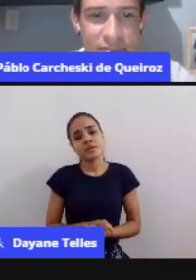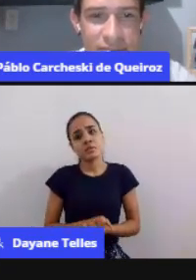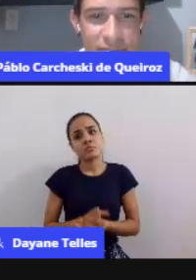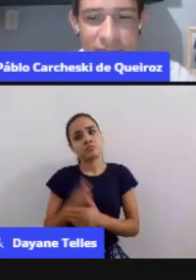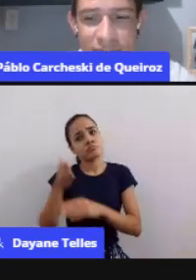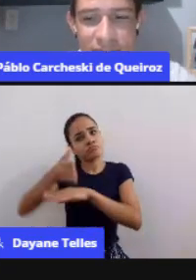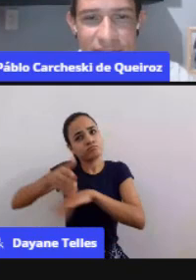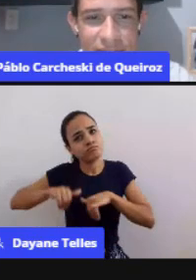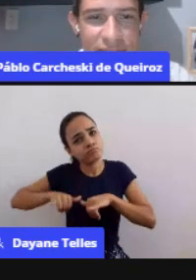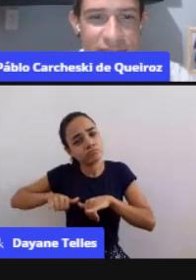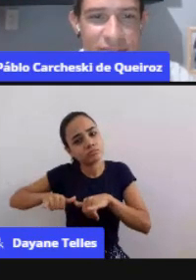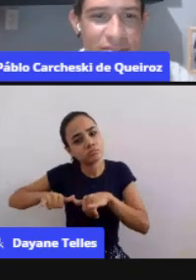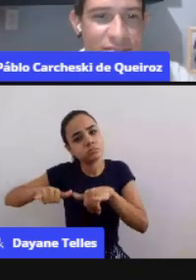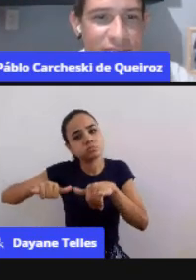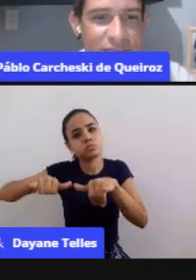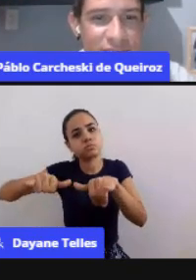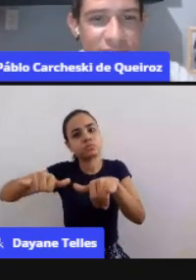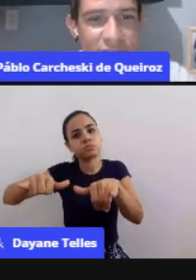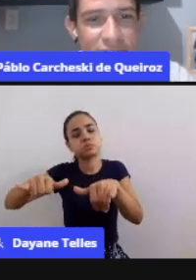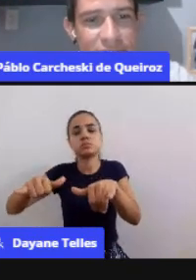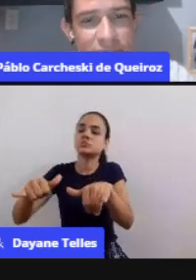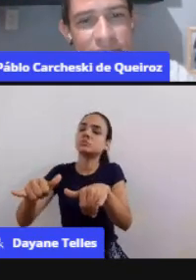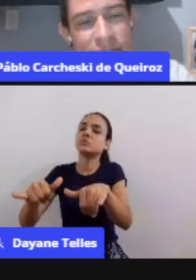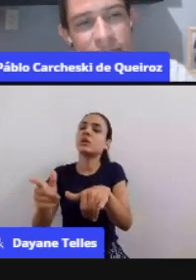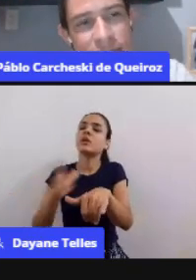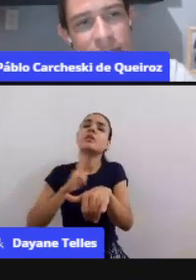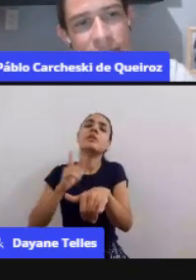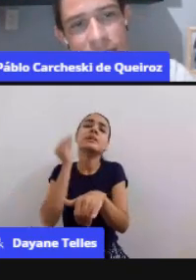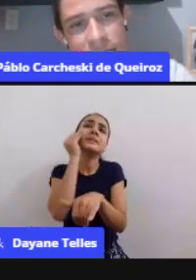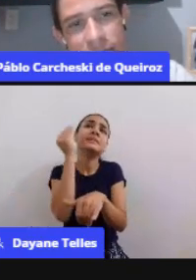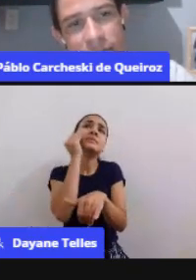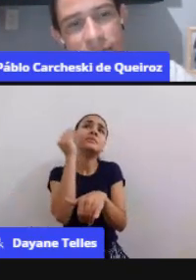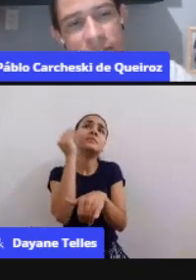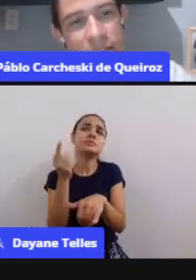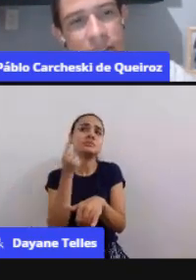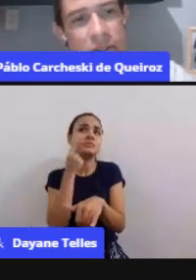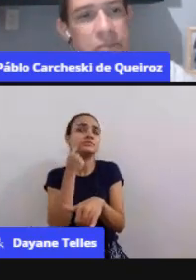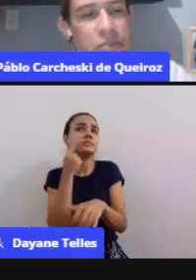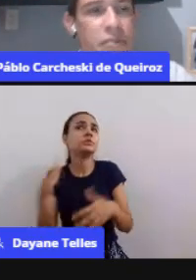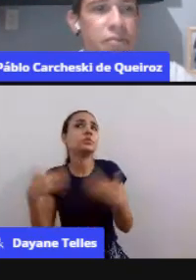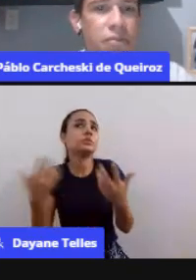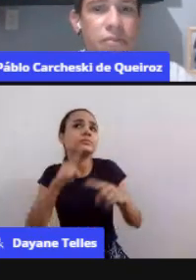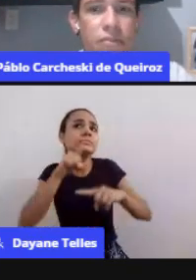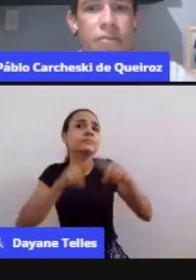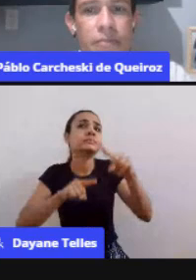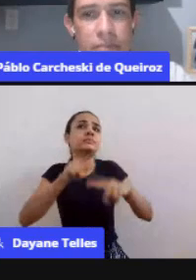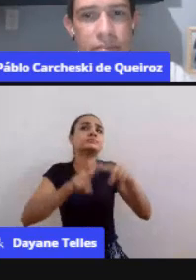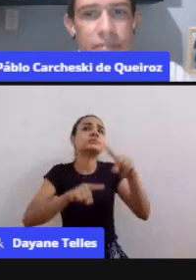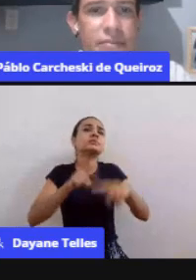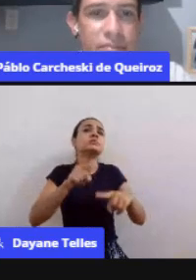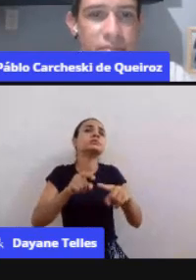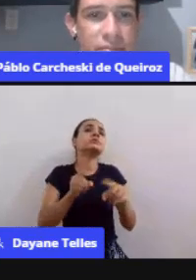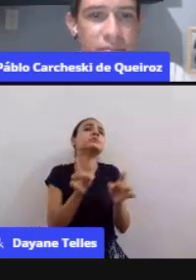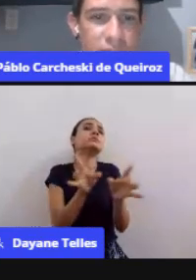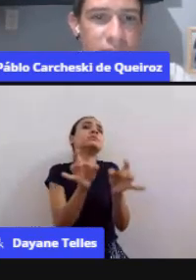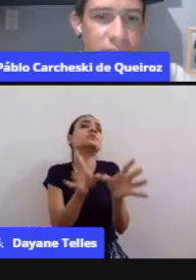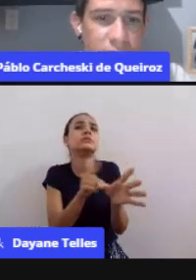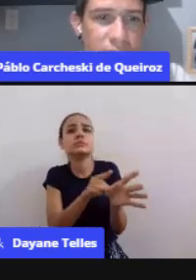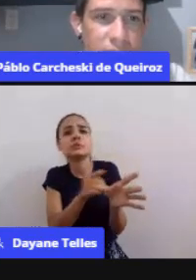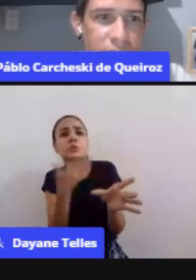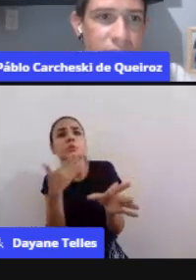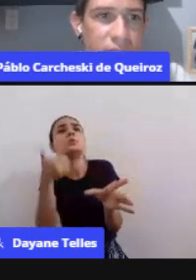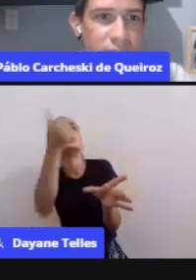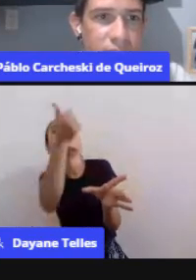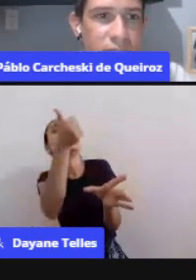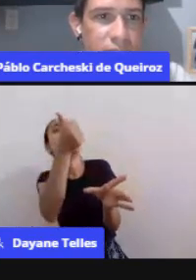vezes em tentar ver qual produto que está num custo melhor para que eu possa te adquirir,